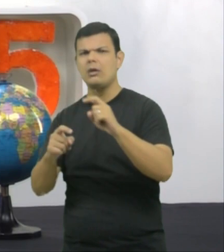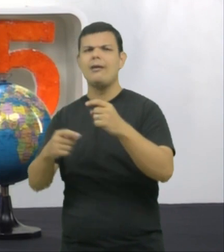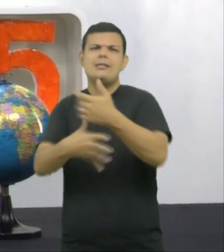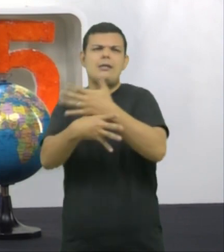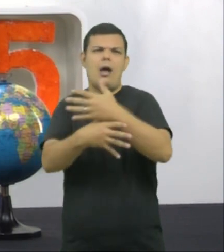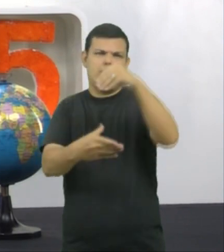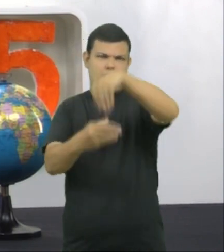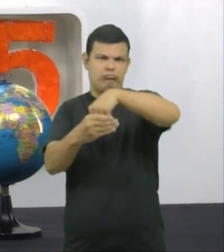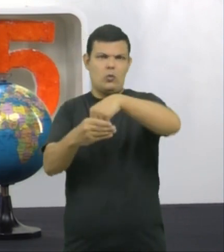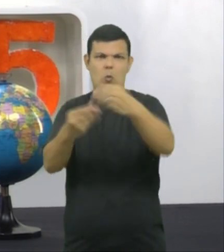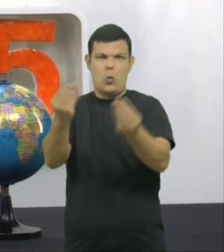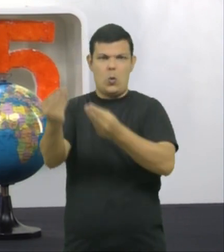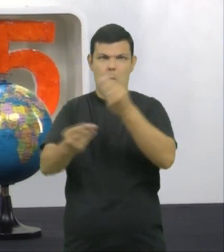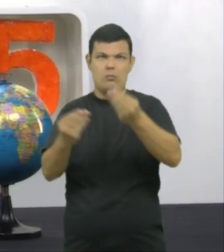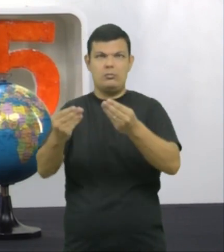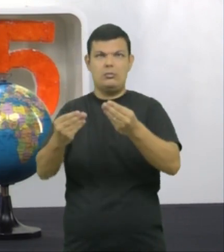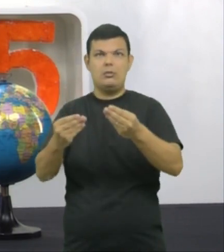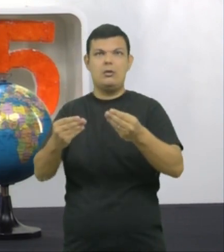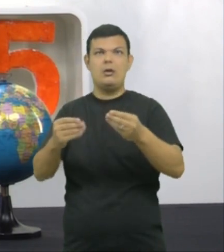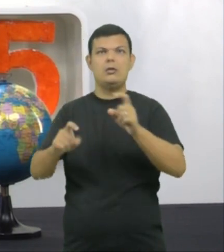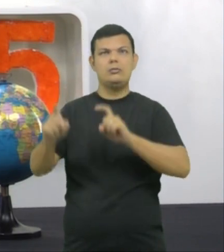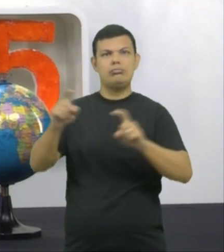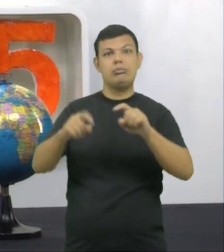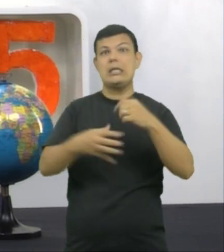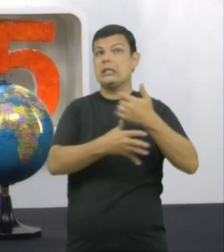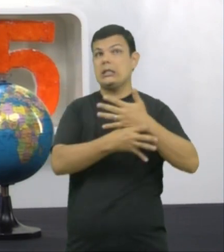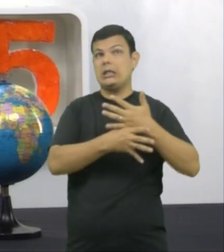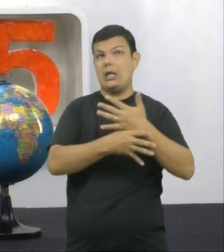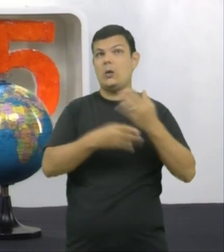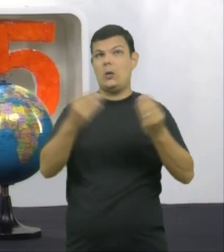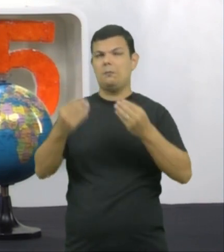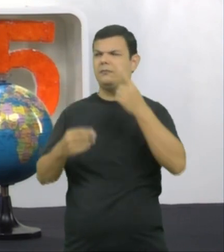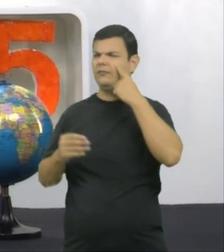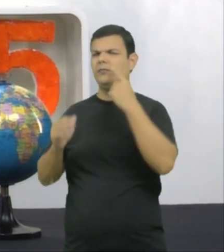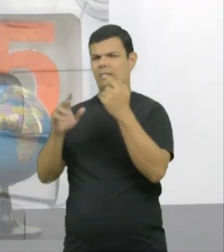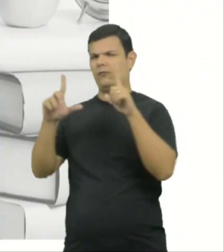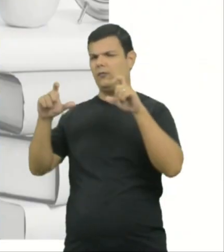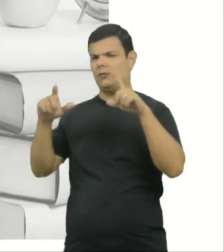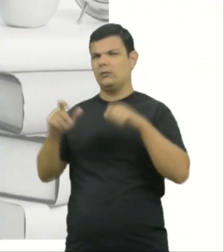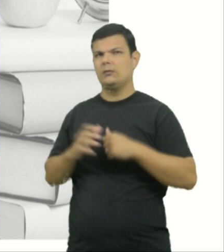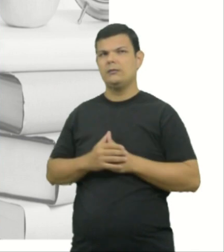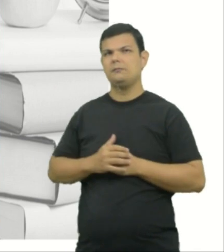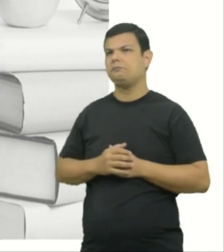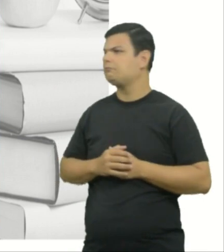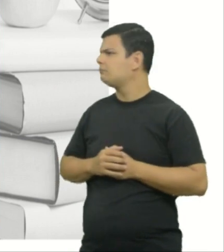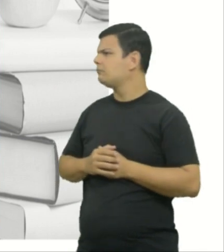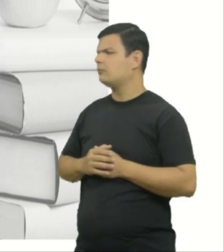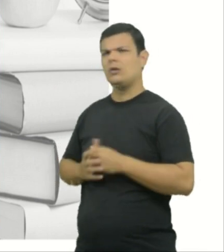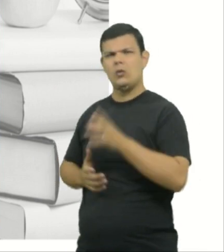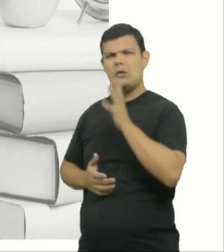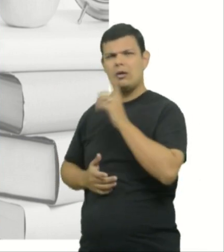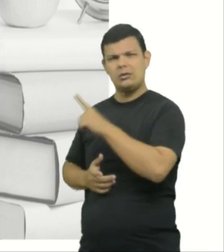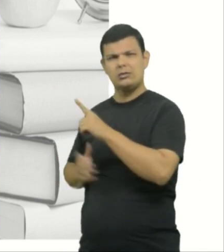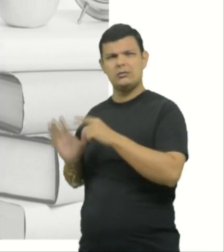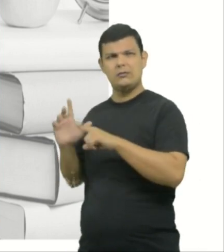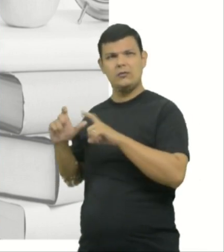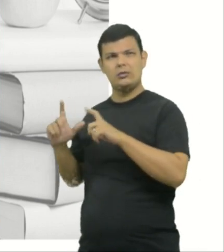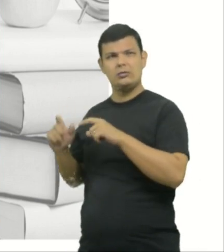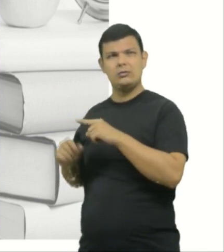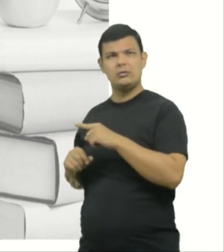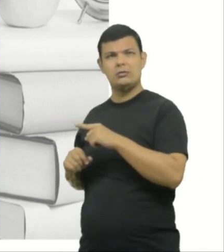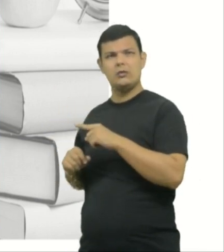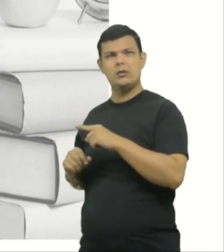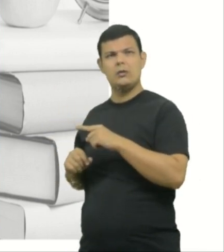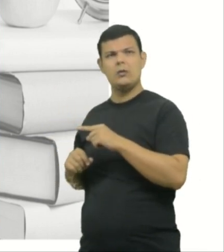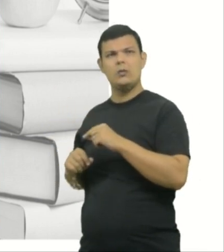cidade? A administração de uma cidade, dá uma olhada nessa foto aí. Alguém já viu essa imagem? Pois